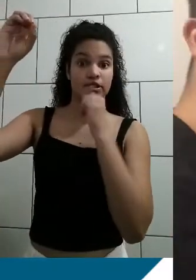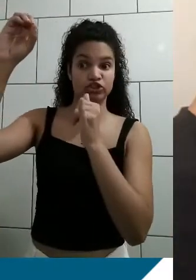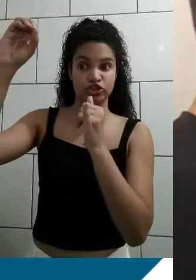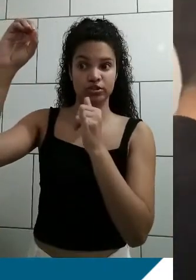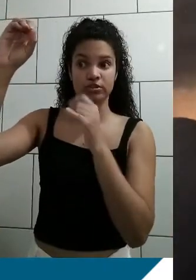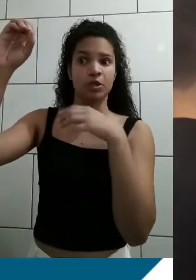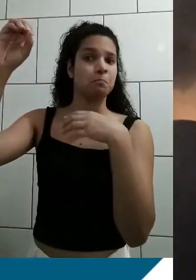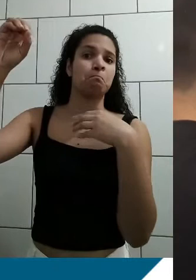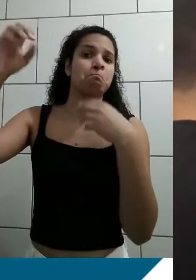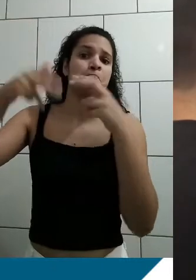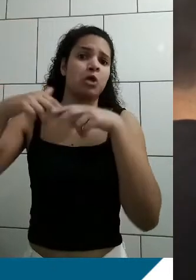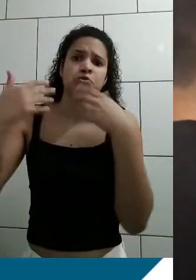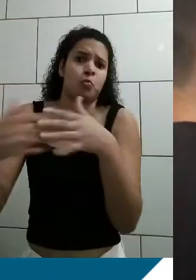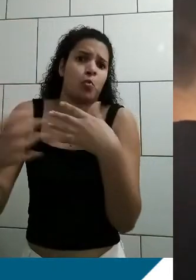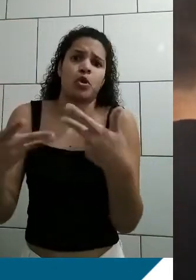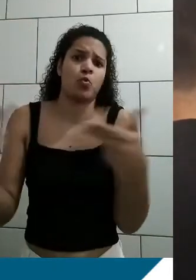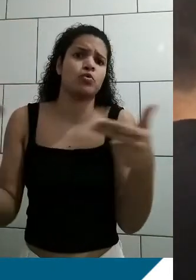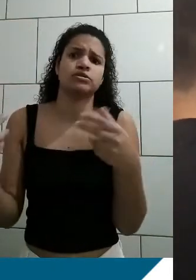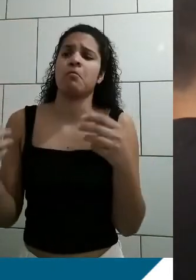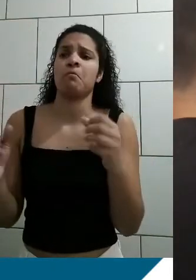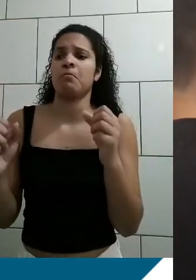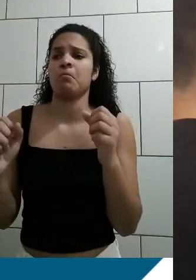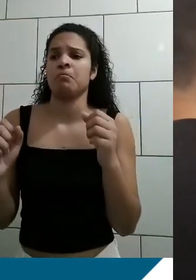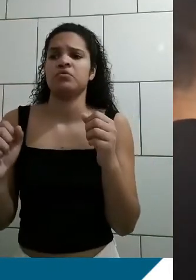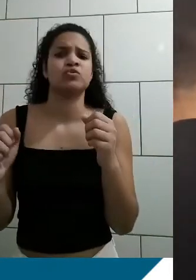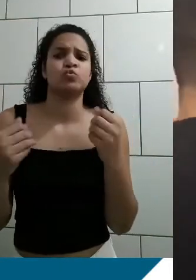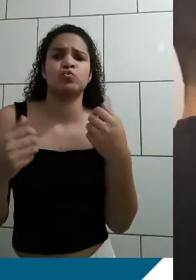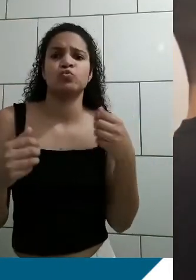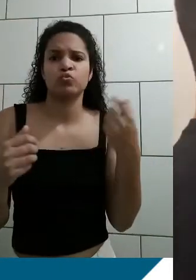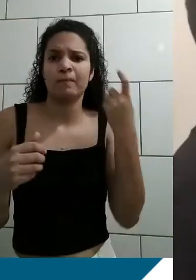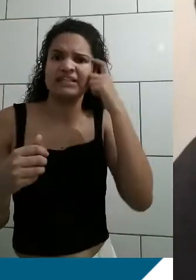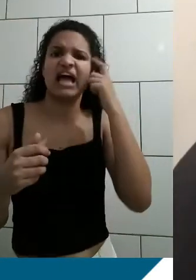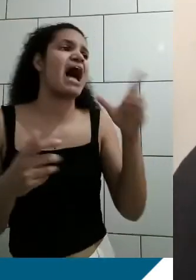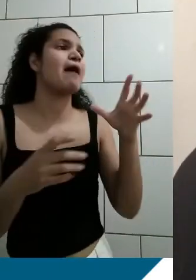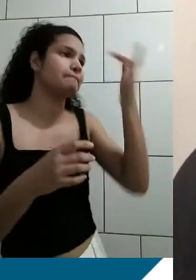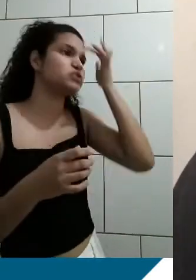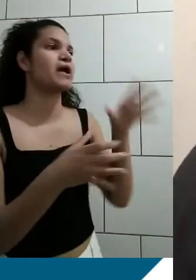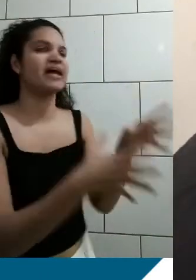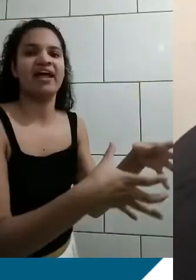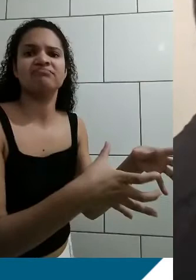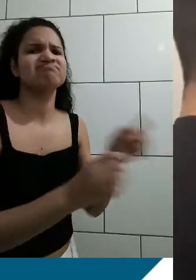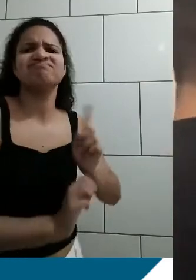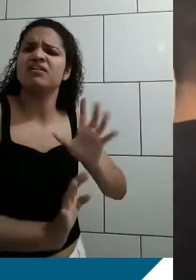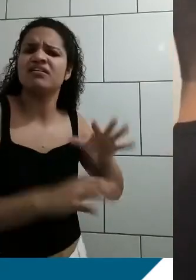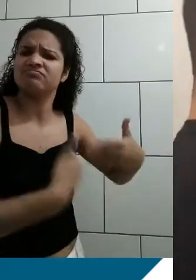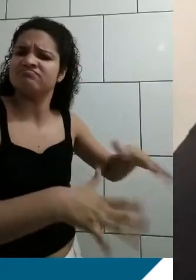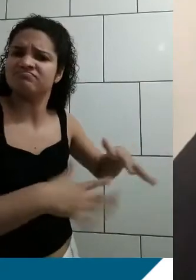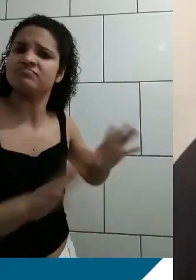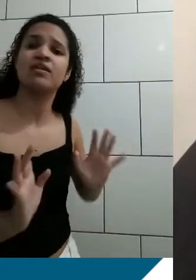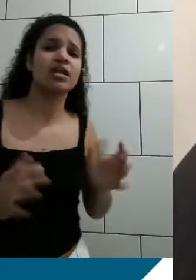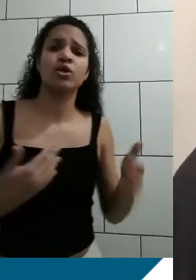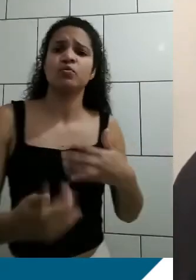tinha alguém segurando, mas devido a um processo de transformação, essa energia ela foi sendo convertida em energia do movimento.